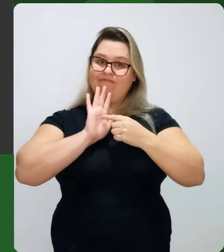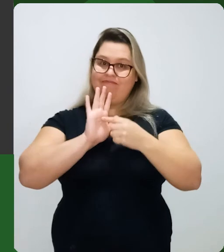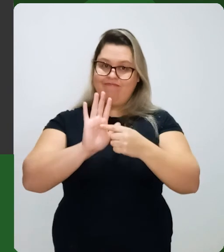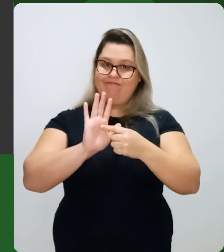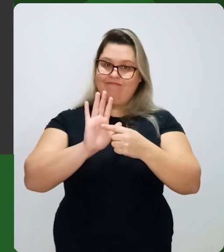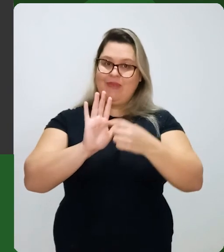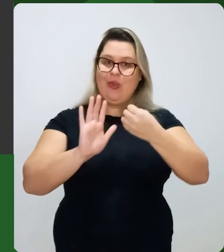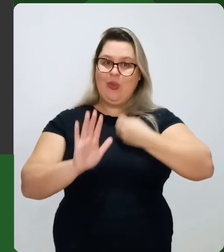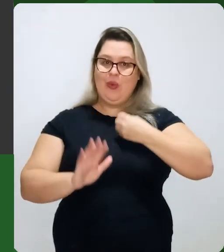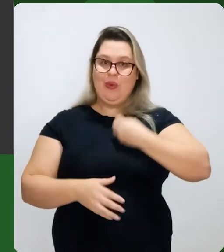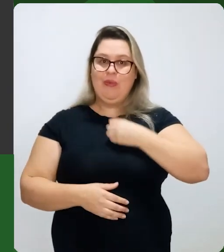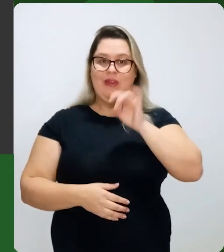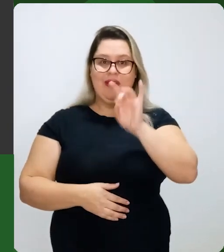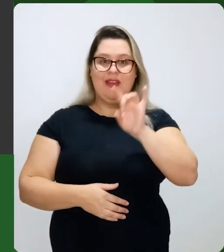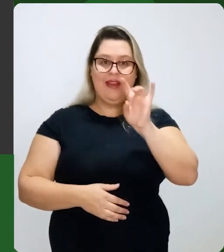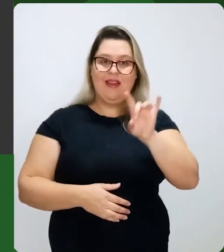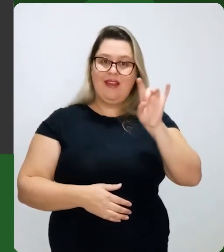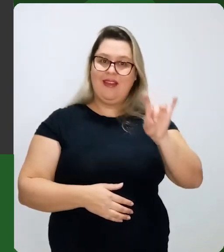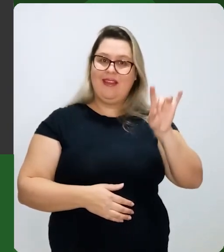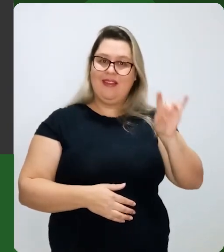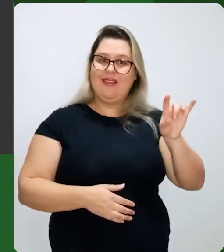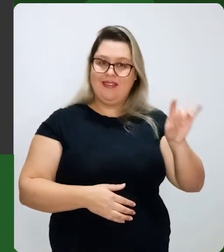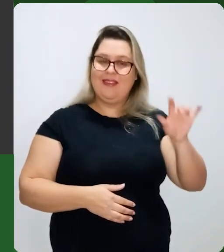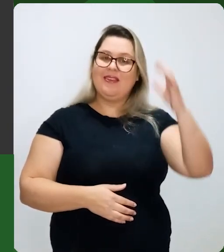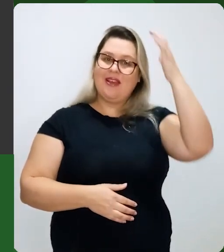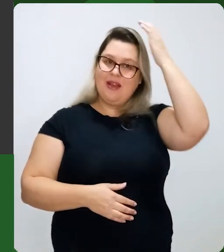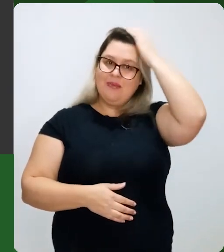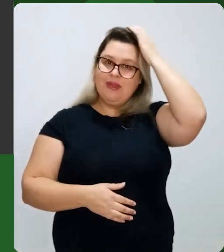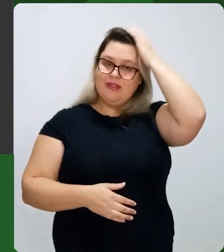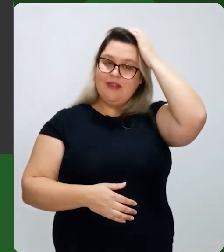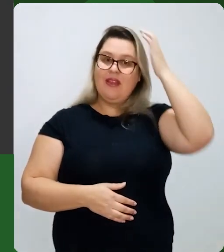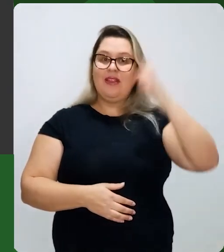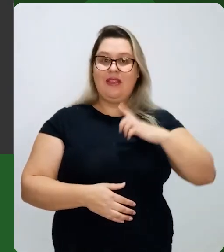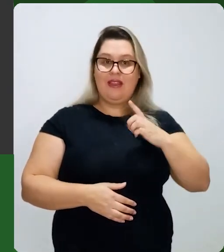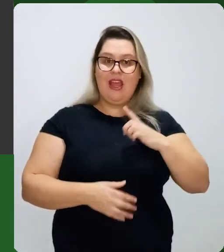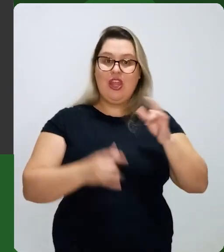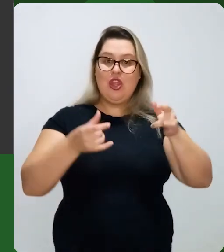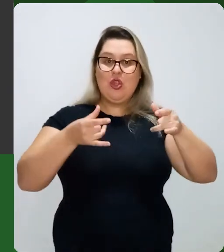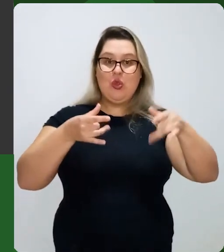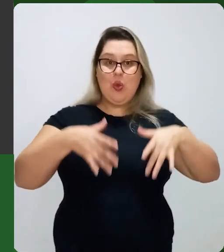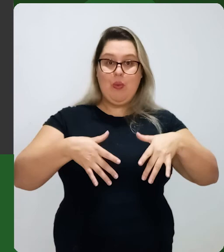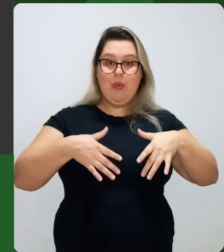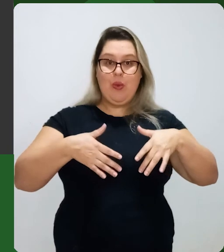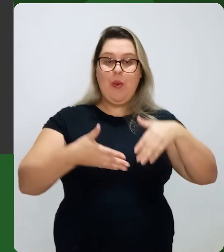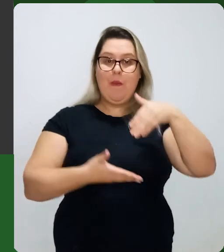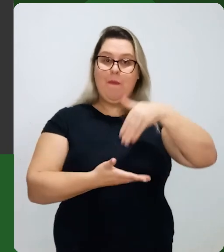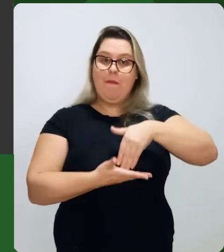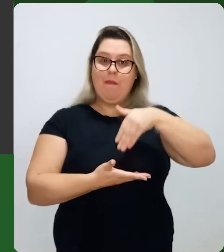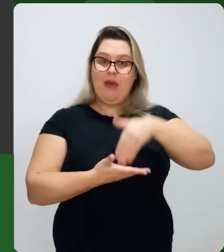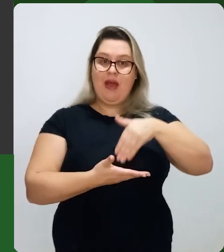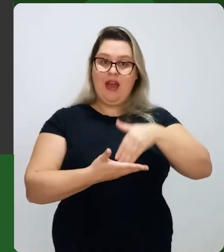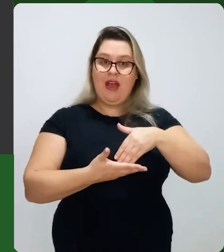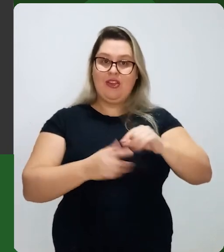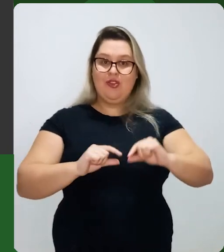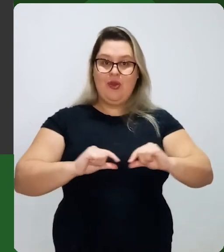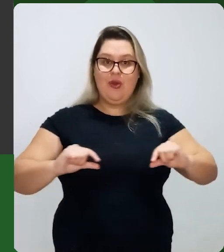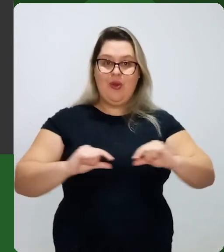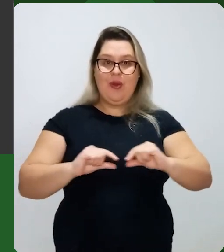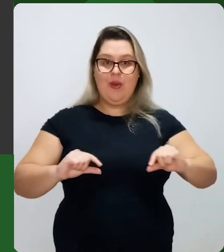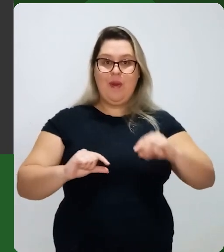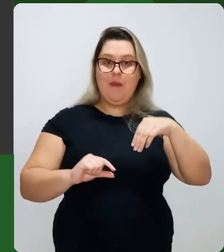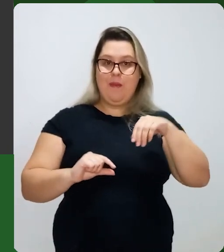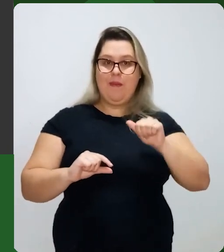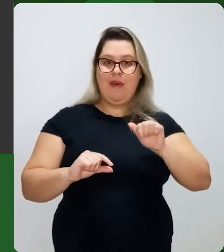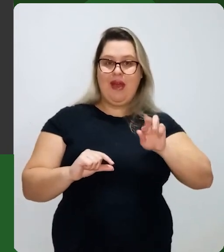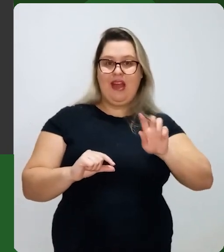número 8 e número 9. Então, nós temos aqui já numerada cada um dos espaços, né, das cabeças. A gente vai ver que a margem que sobrou aqui embaixo